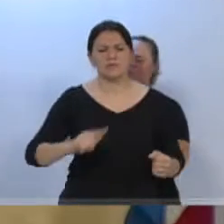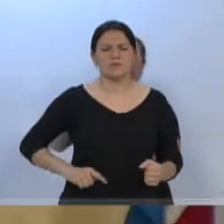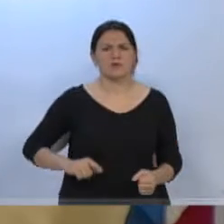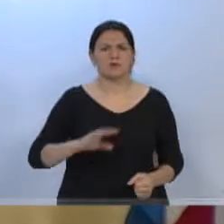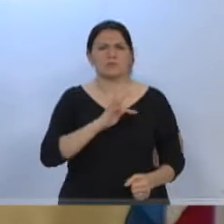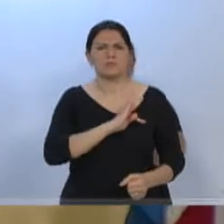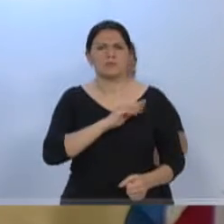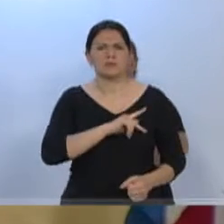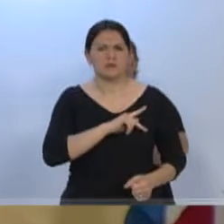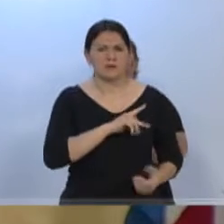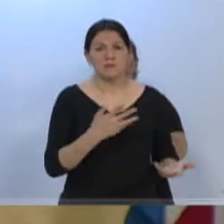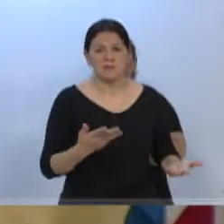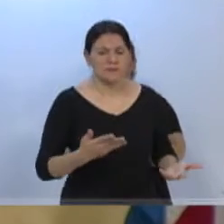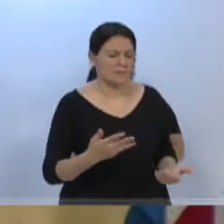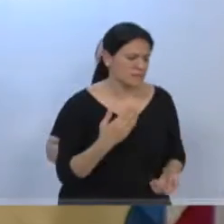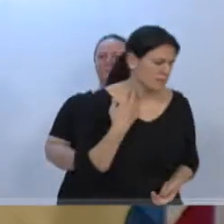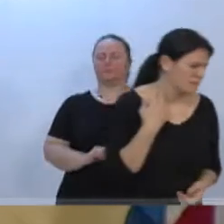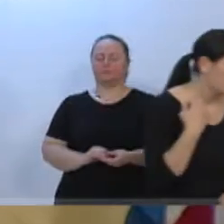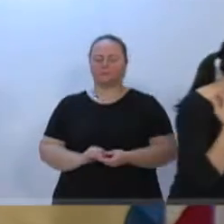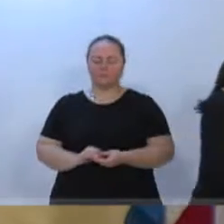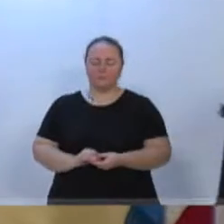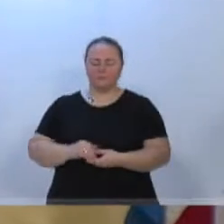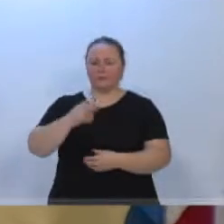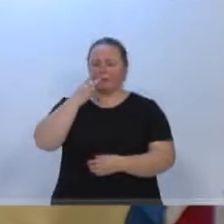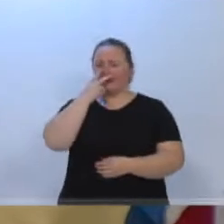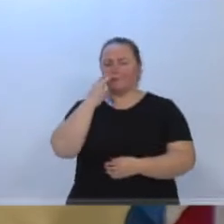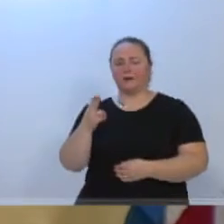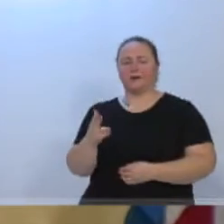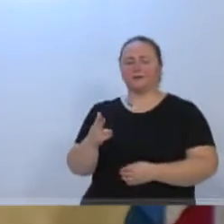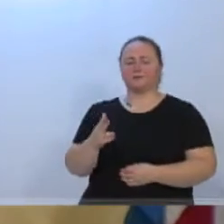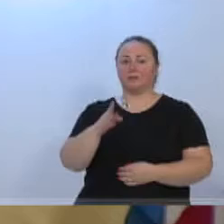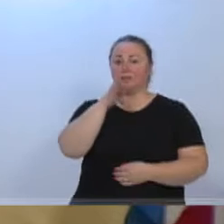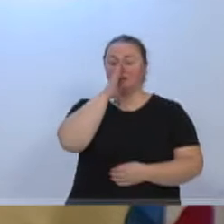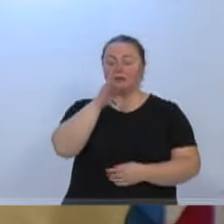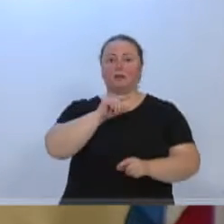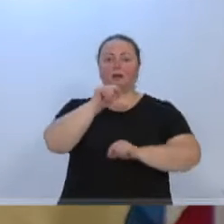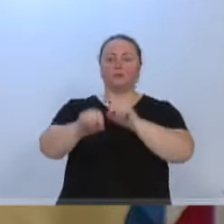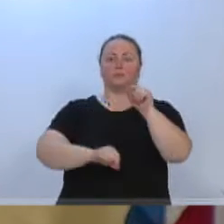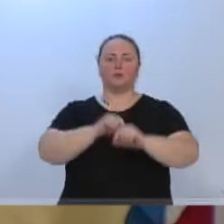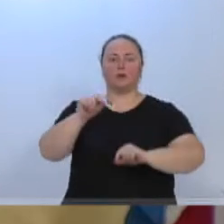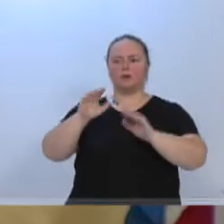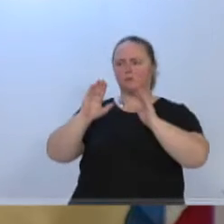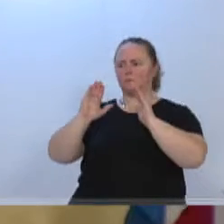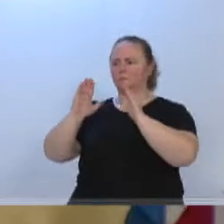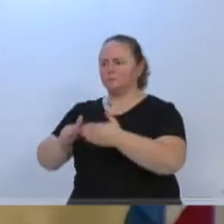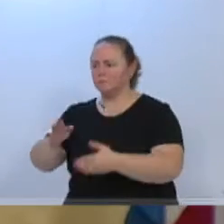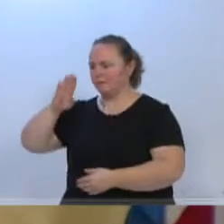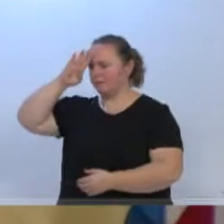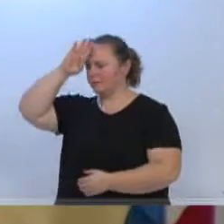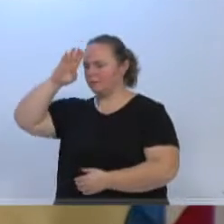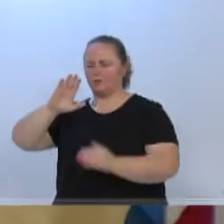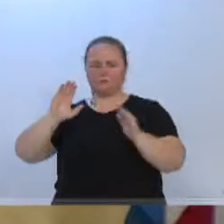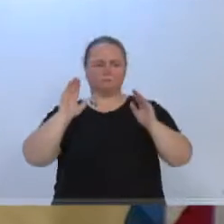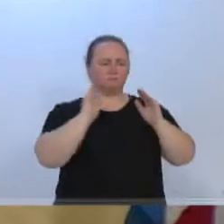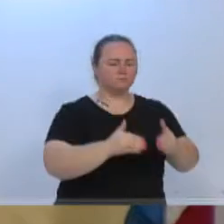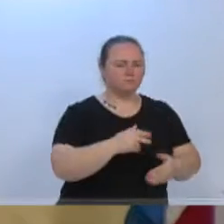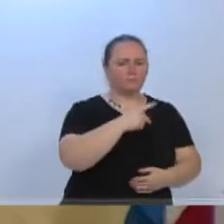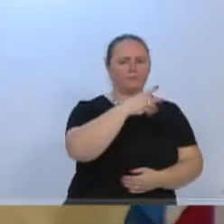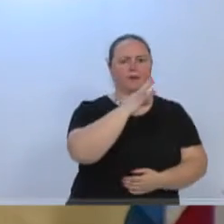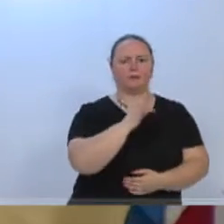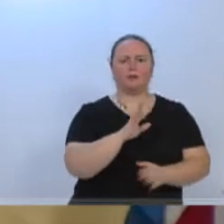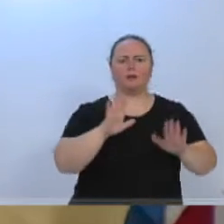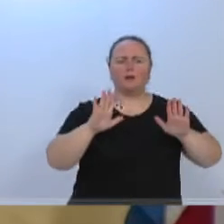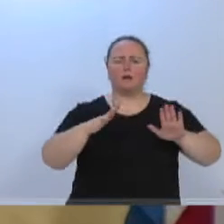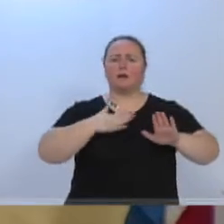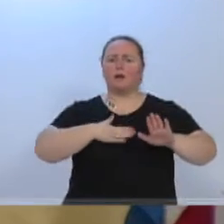agora um pessoal que às vezes defende cegamente algumas questões do governo do Bolsonaro, que usam inclusive dos mesmos argumentos, das mesmas posições que tinham. Eu